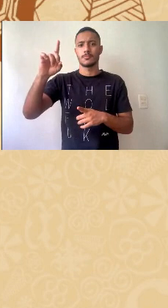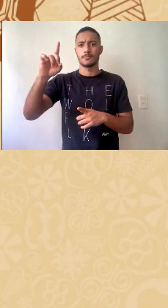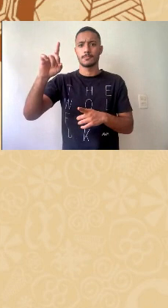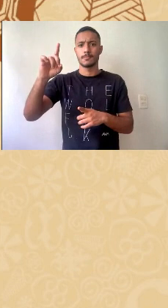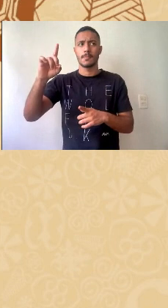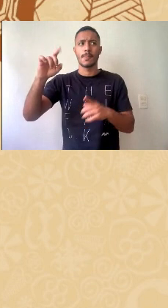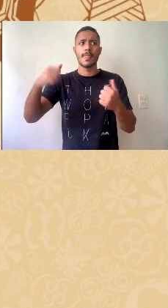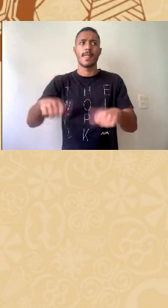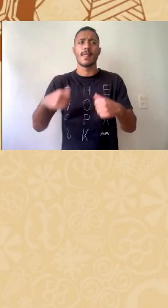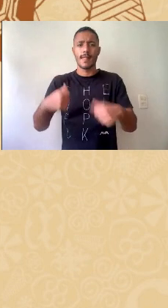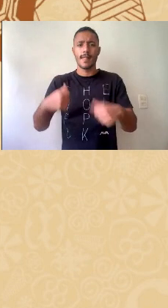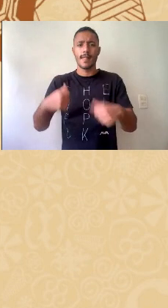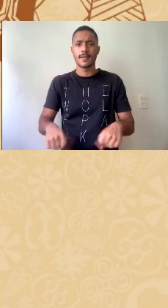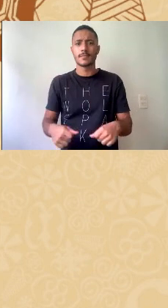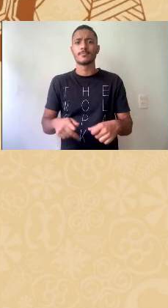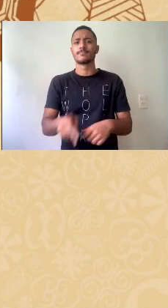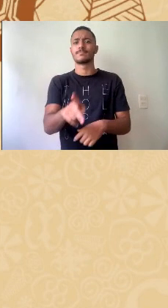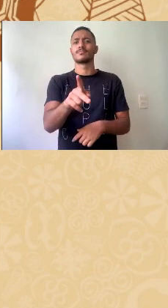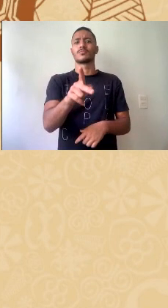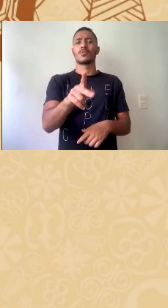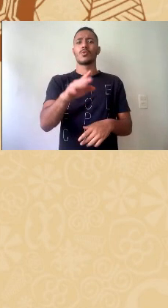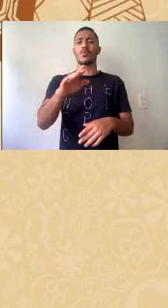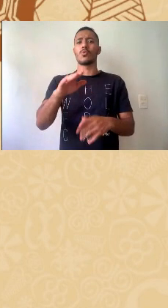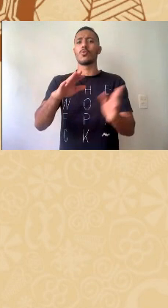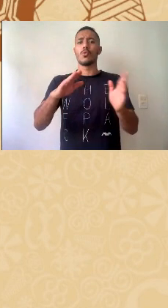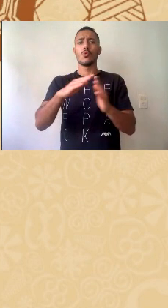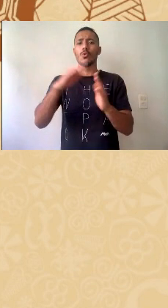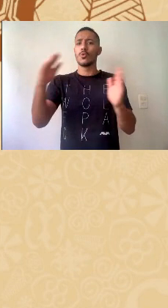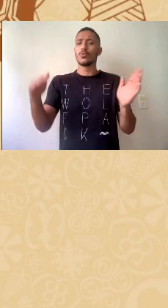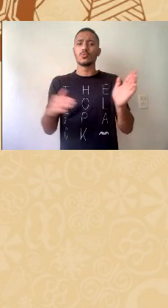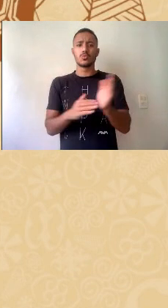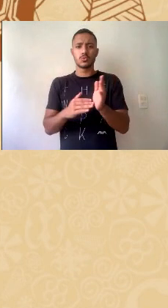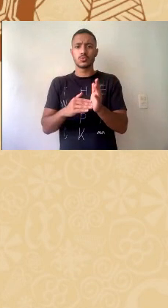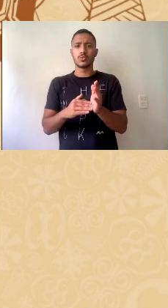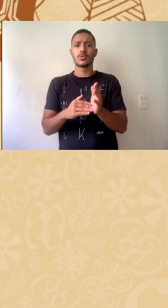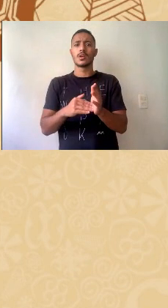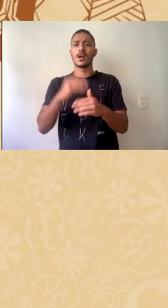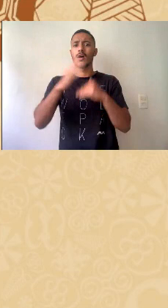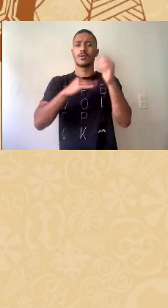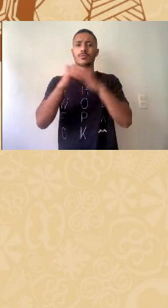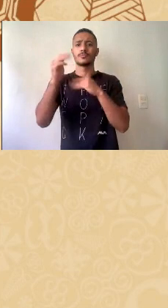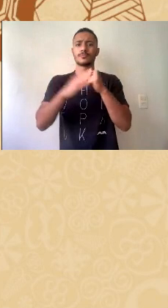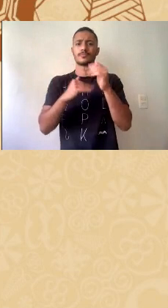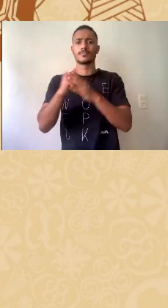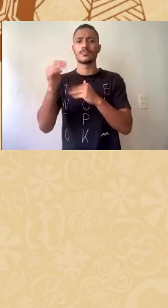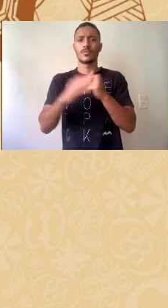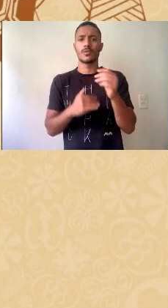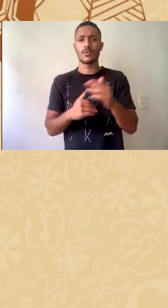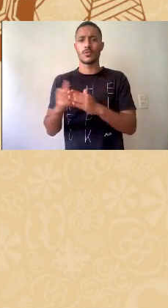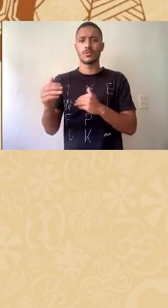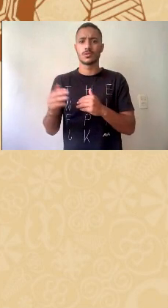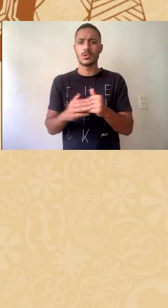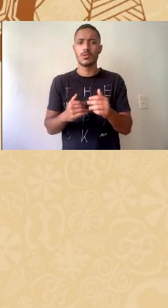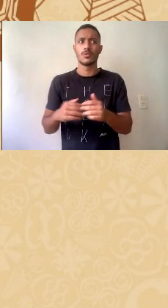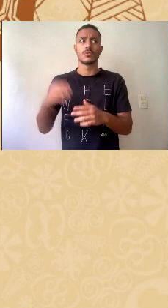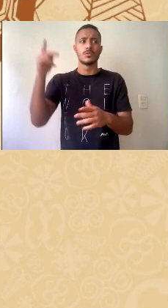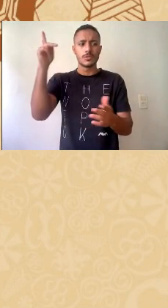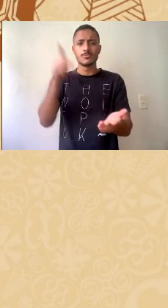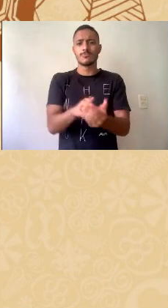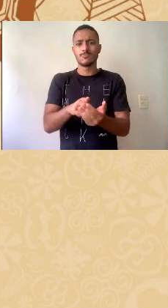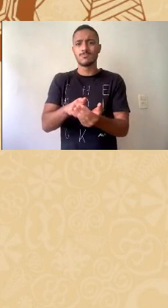Então, toda ação, toda a nossa ação concreta, teórica e epistemológica, ela precisa